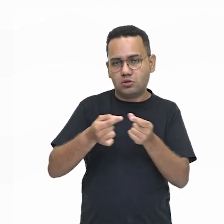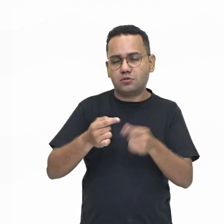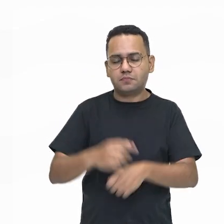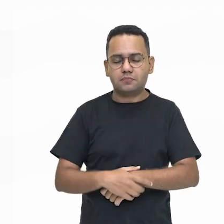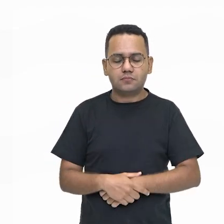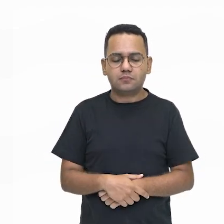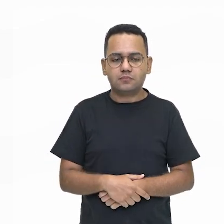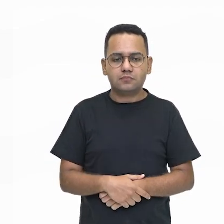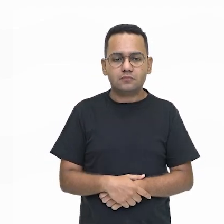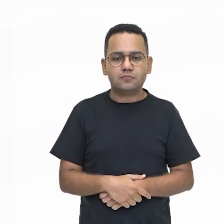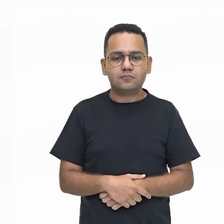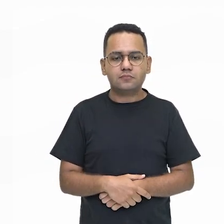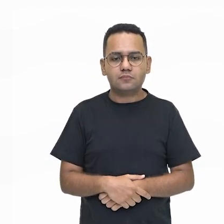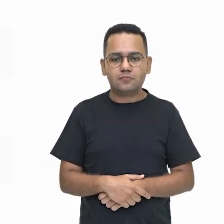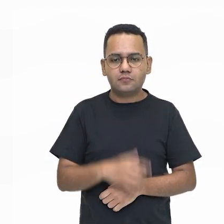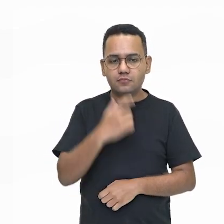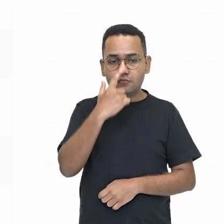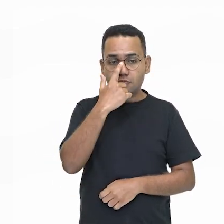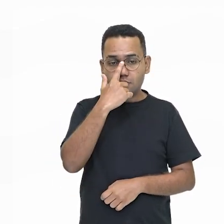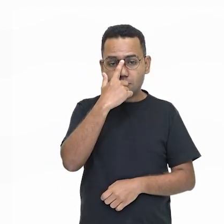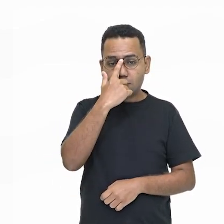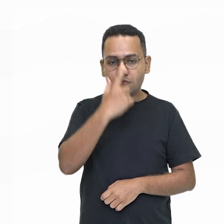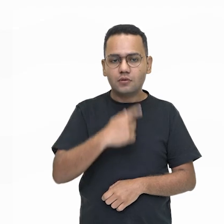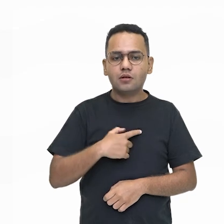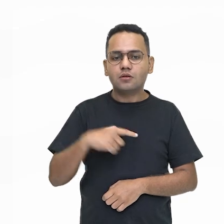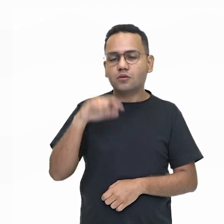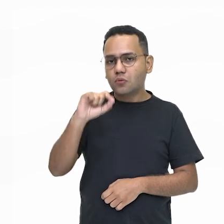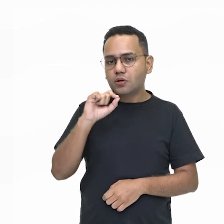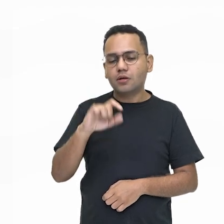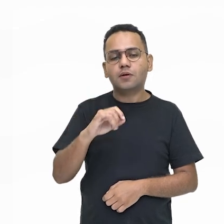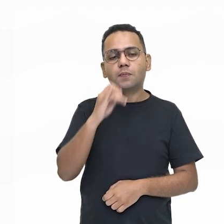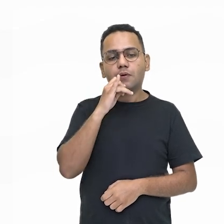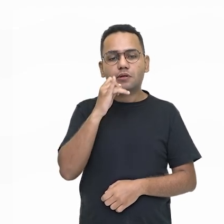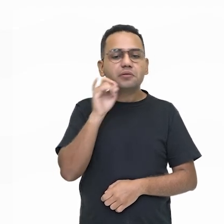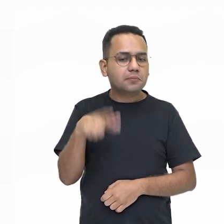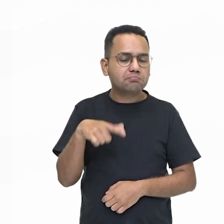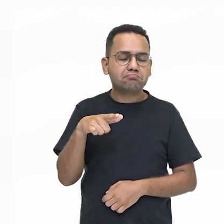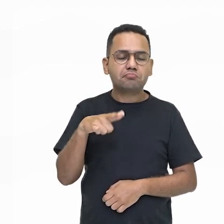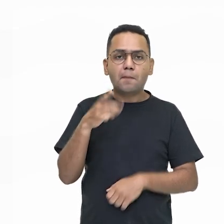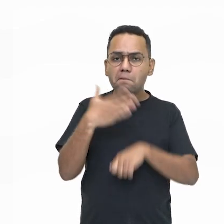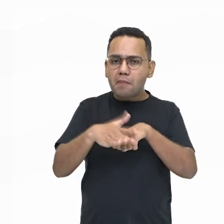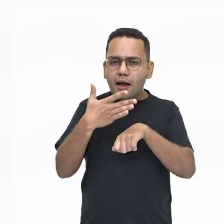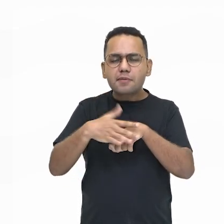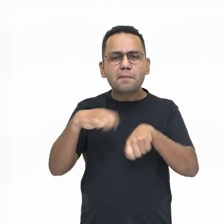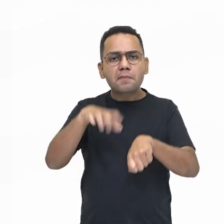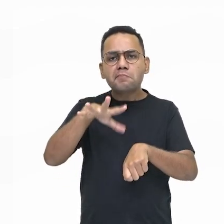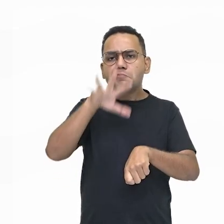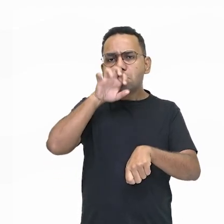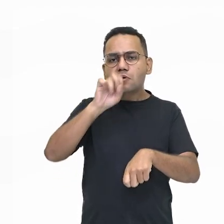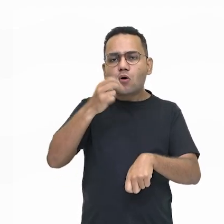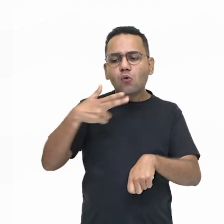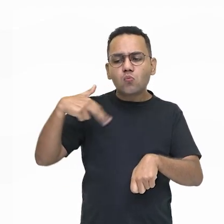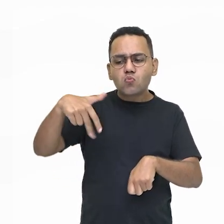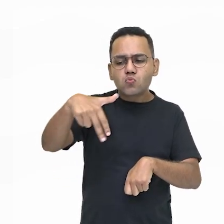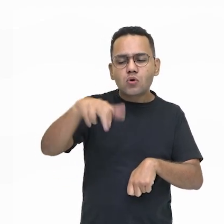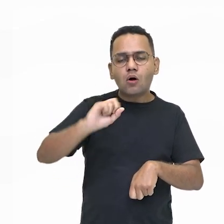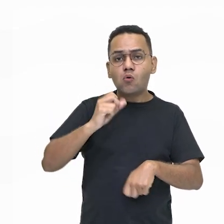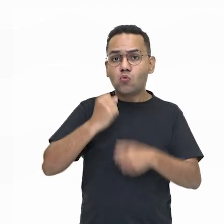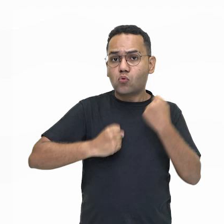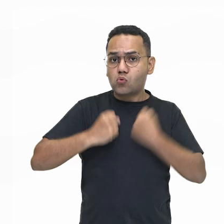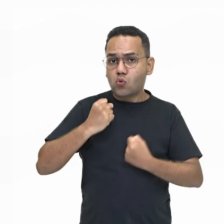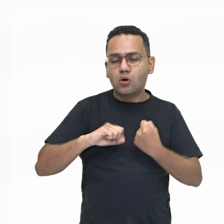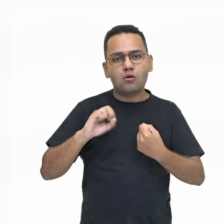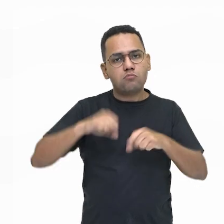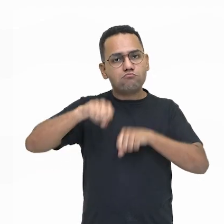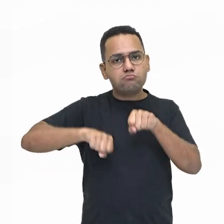são aqueles de característica aeróbica, como caminhar, nadar, correr, andar de bicicleta, que